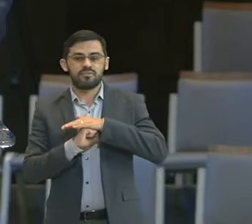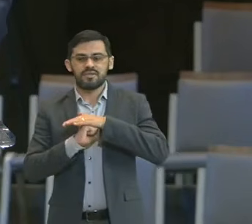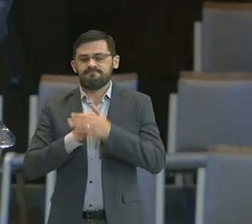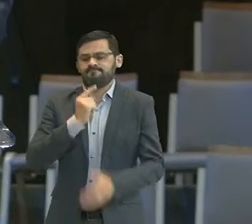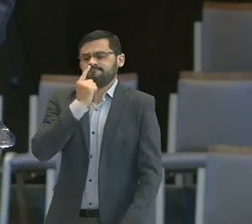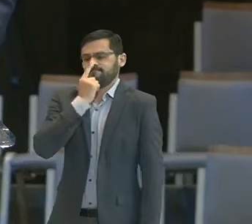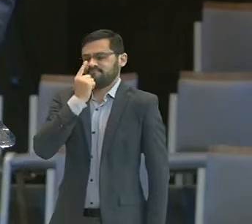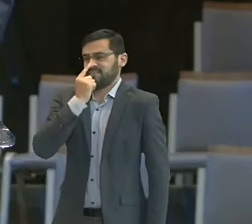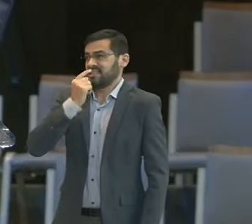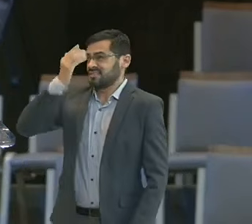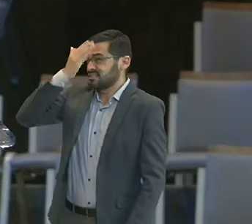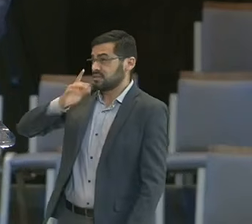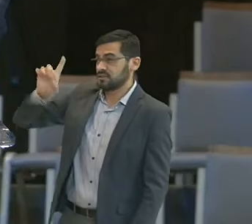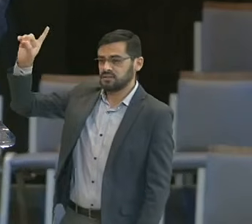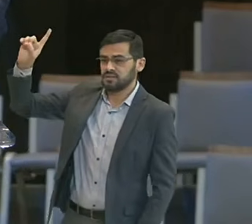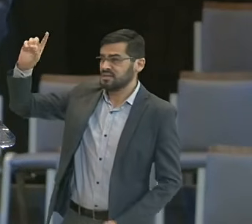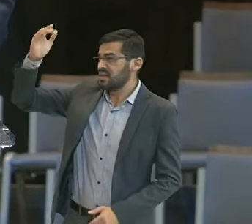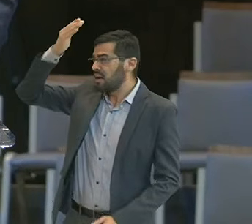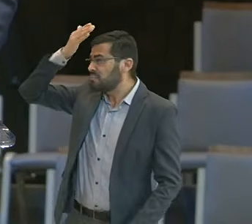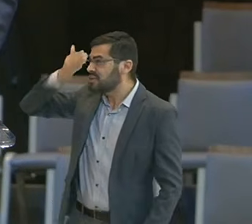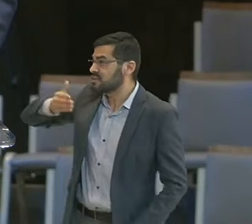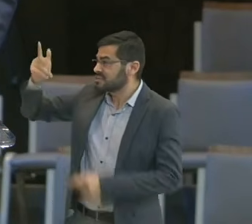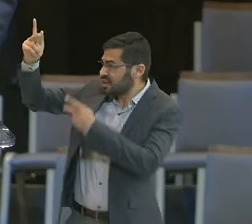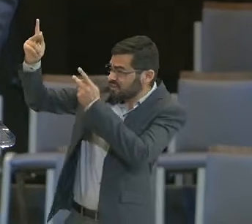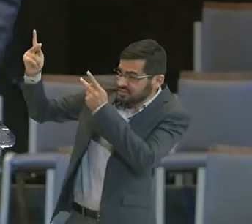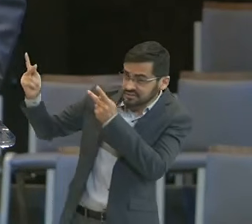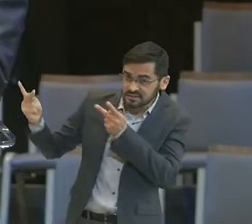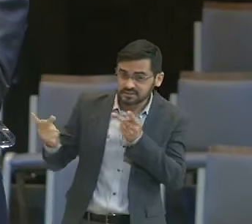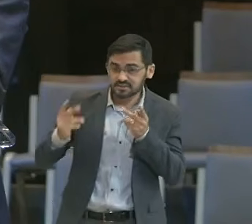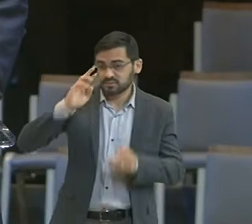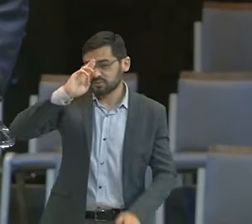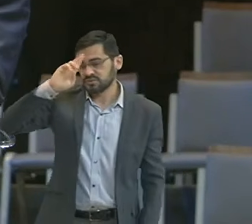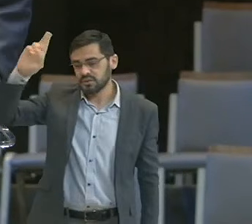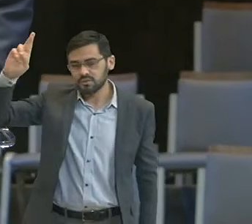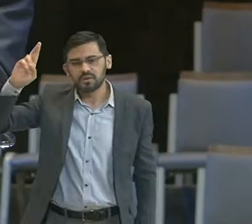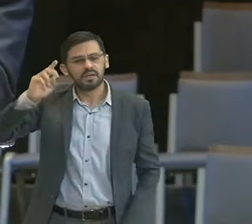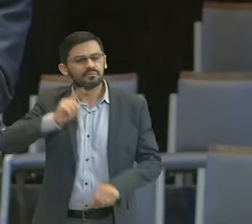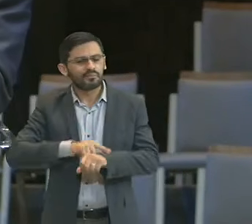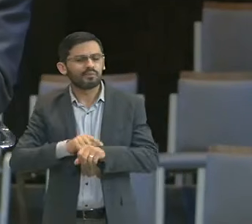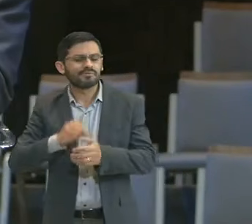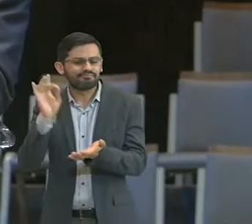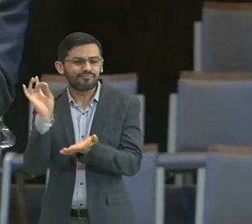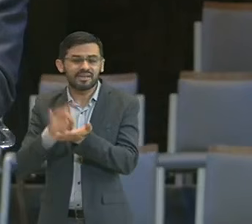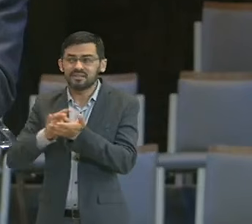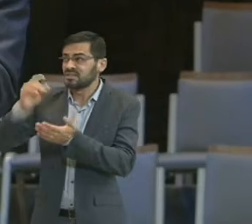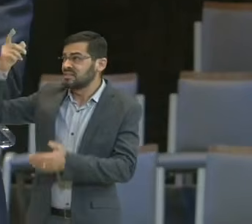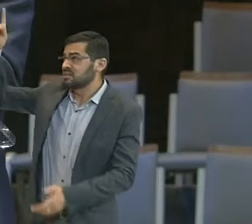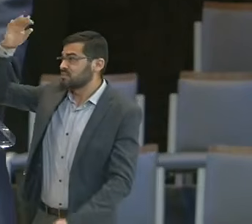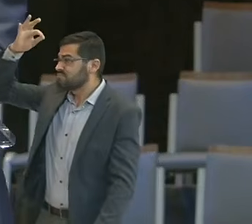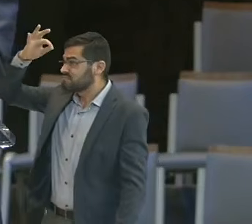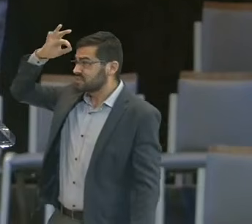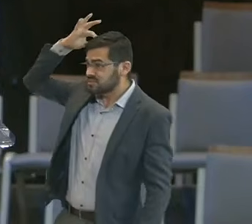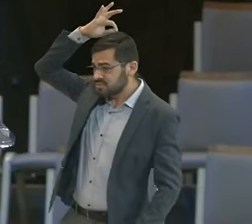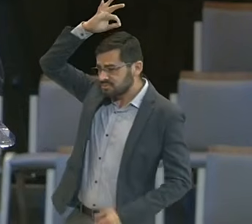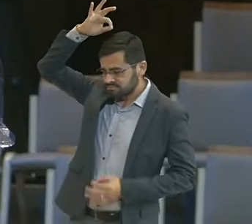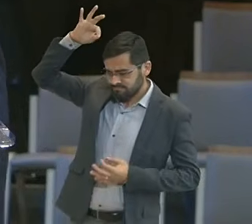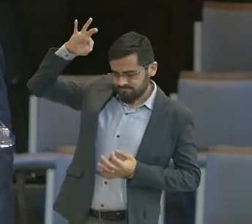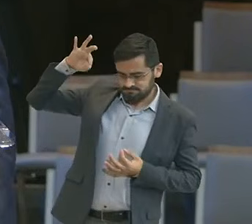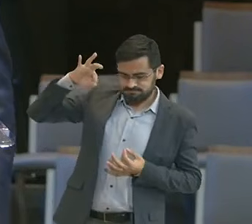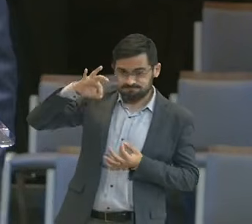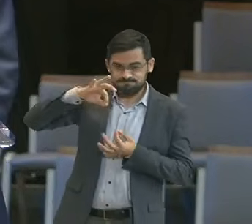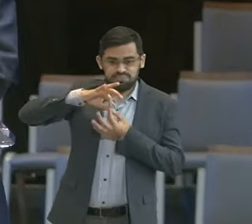com Cristo, é a presença dEle, é a visitação dEle, é quando Ele derrama do seu Espírito sobre